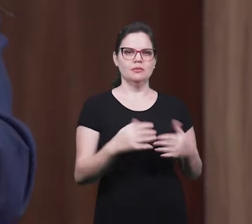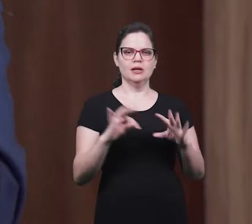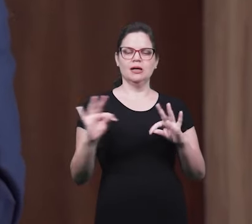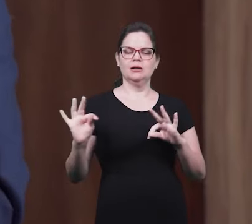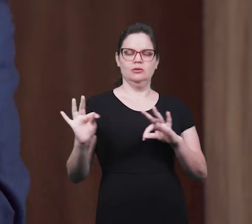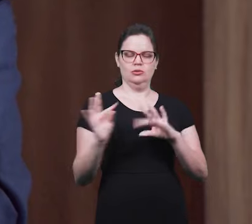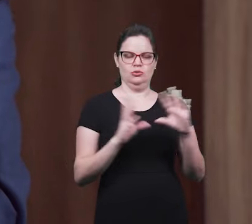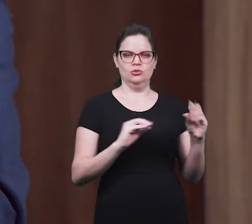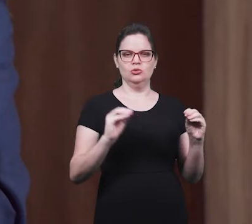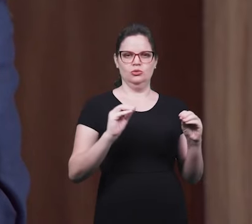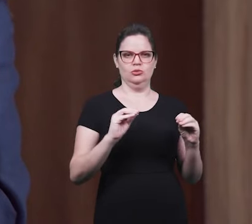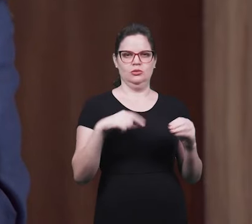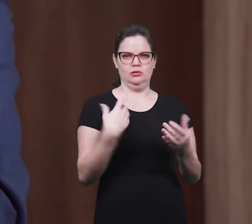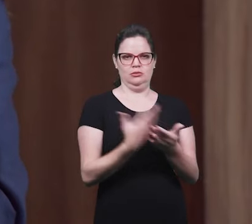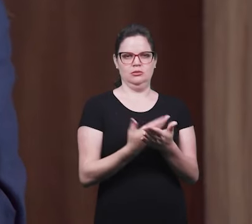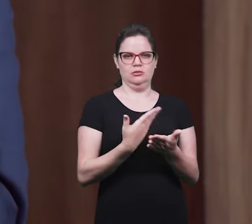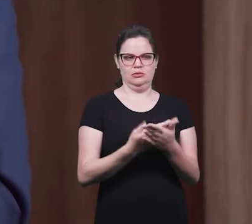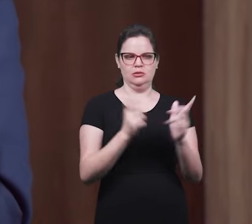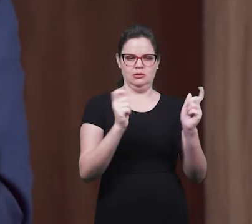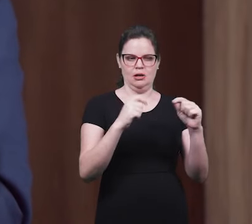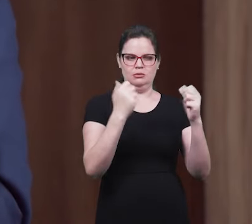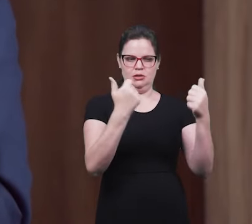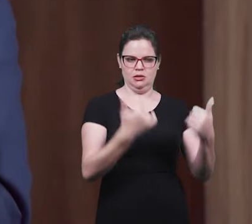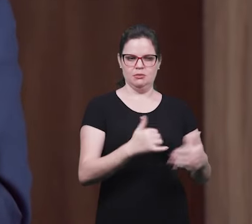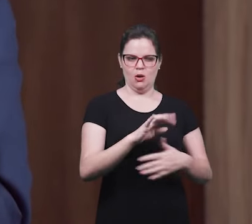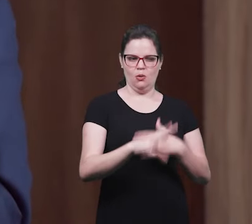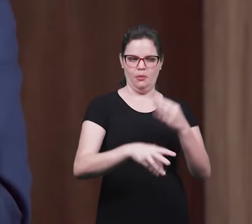tudo que estamos estudando.